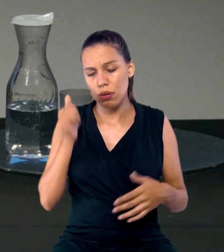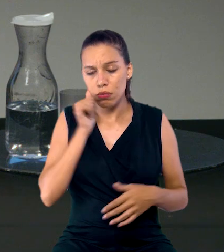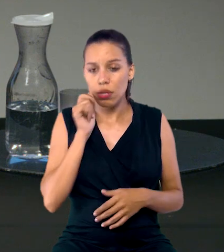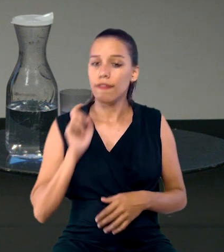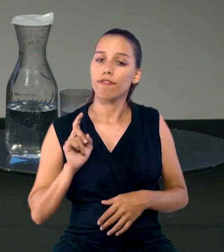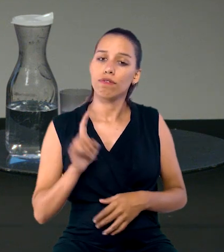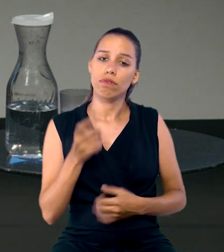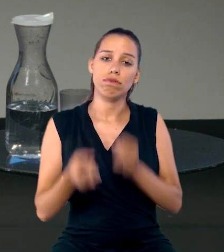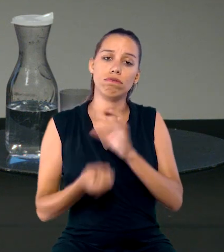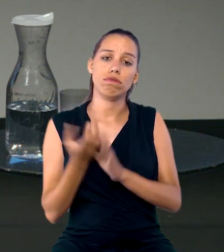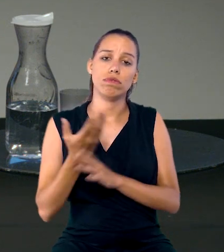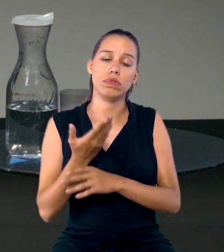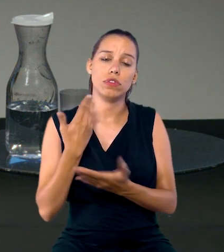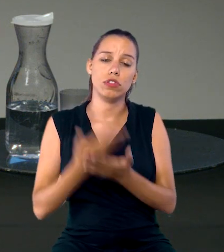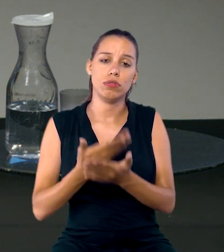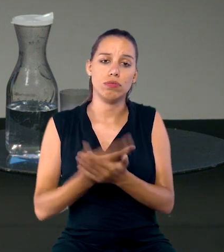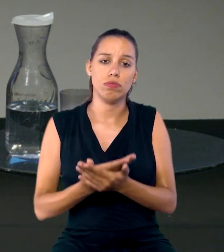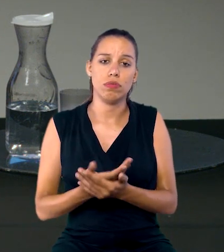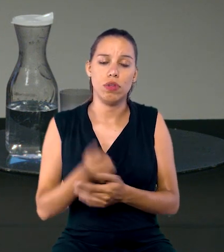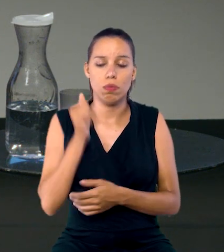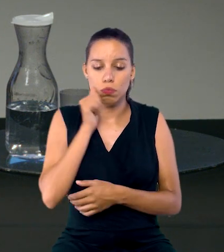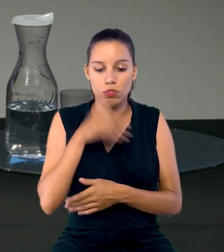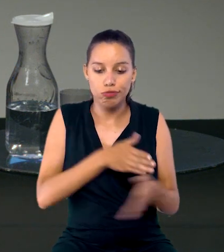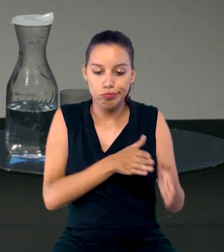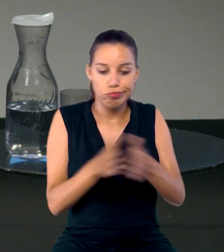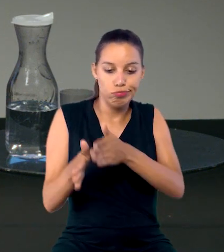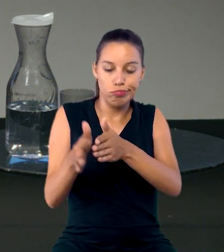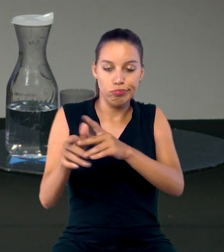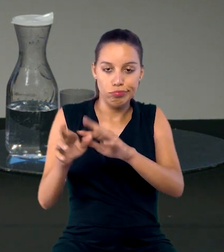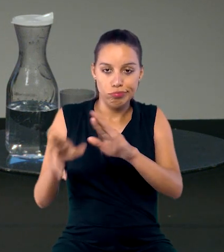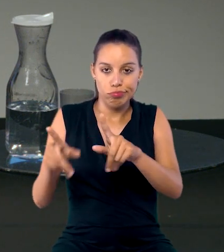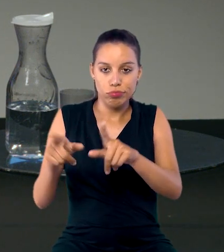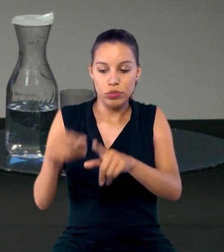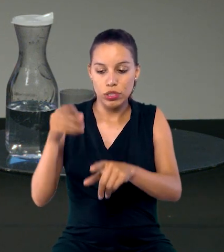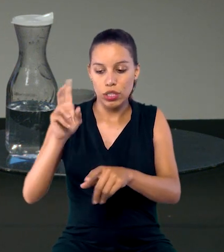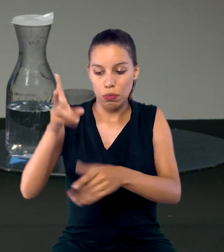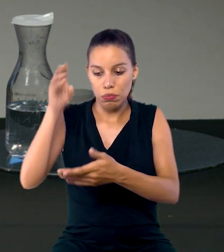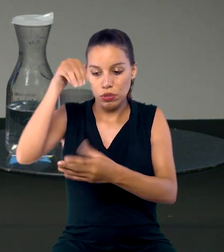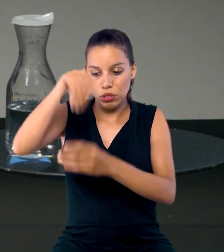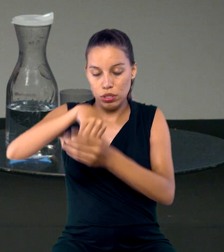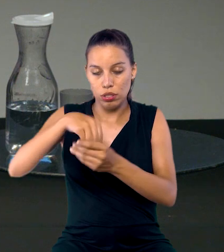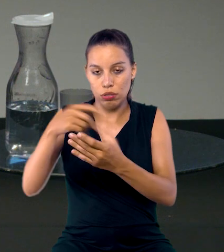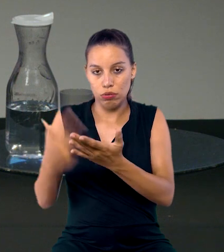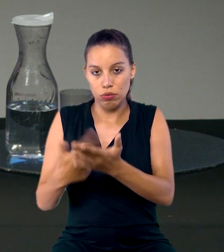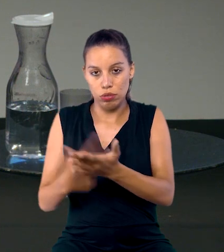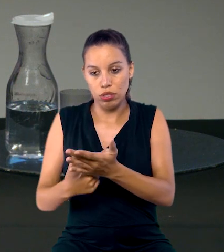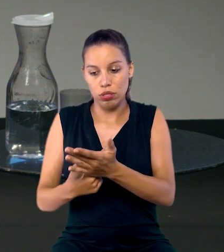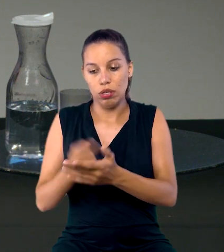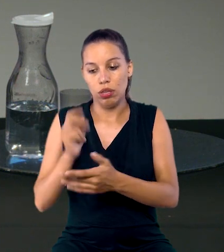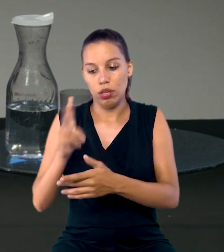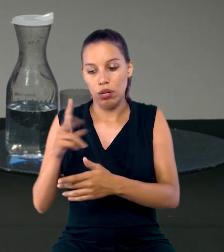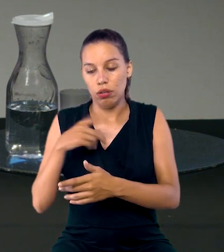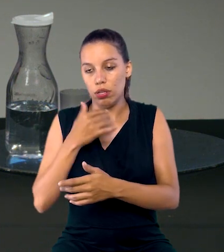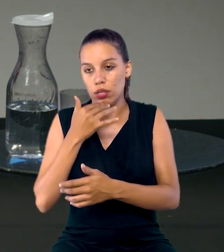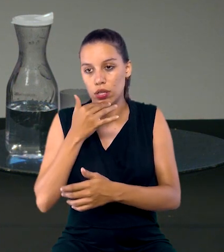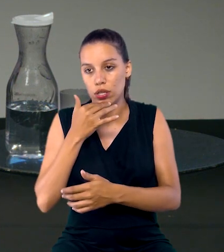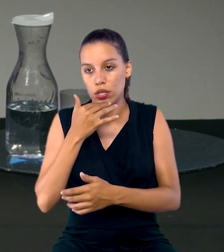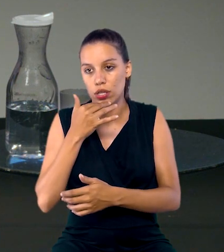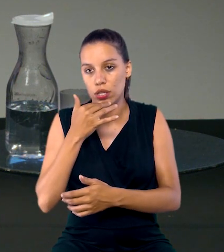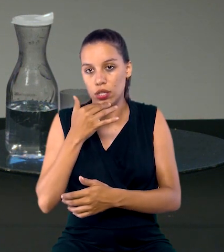essa virada, esse caminho, esse percurso que ela faz, e que está nesse livro, que tem também ilustrações belíssimas.